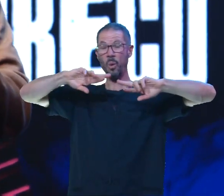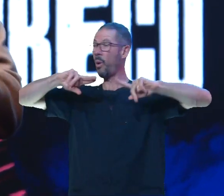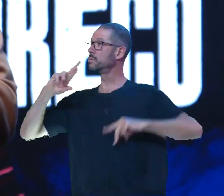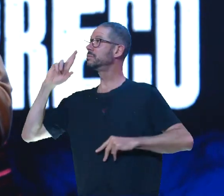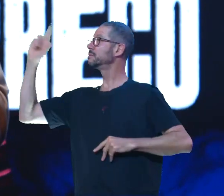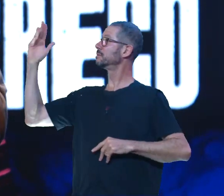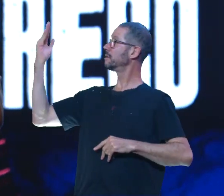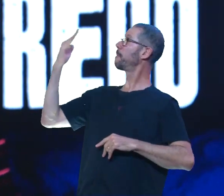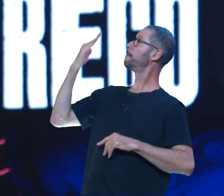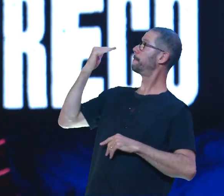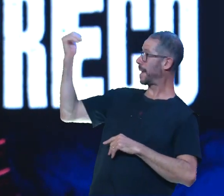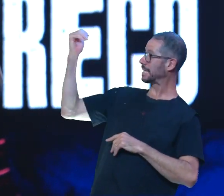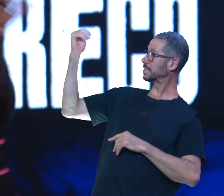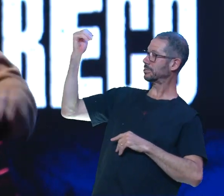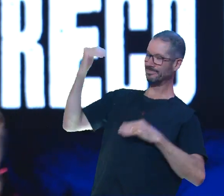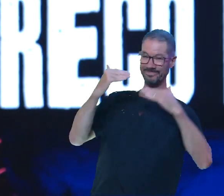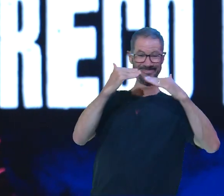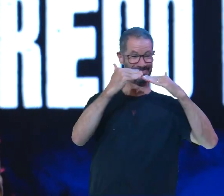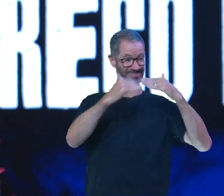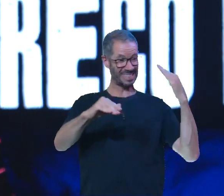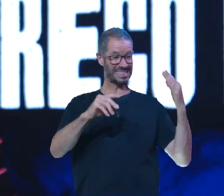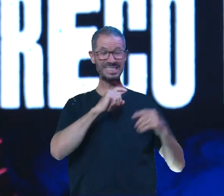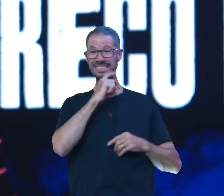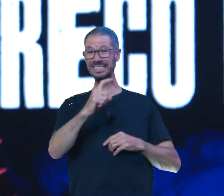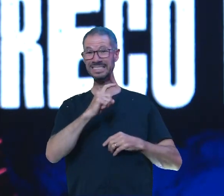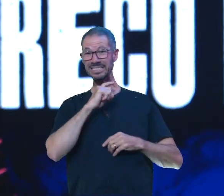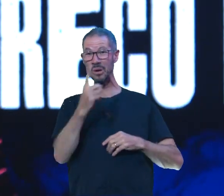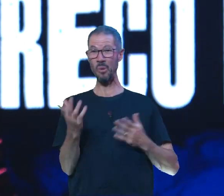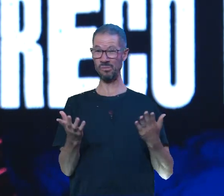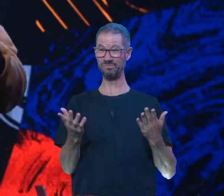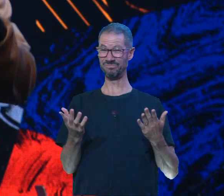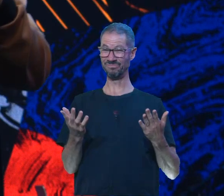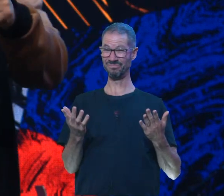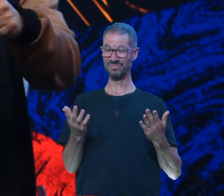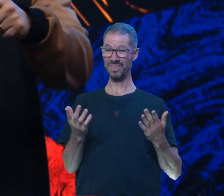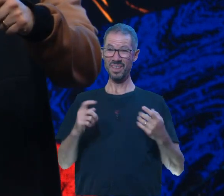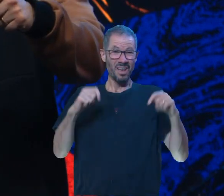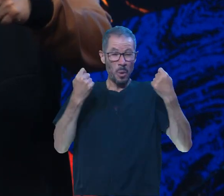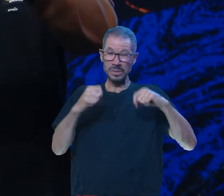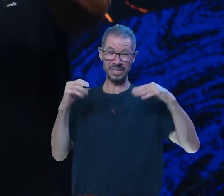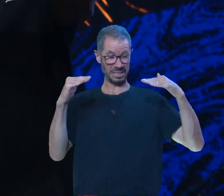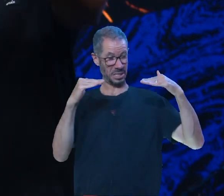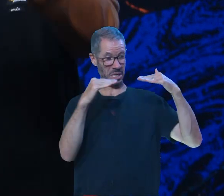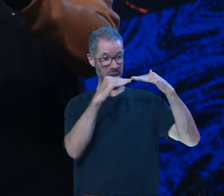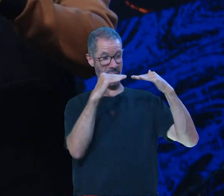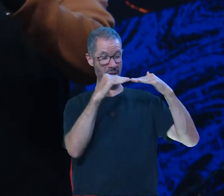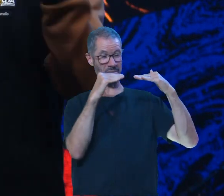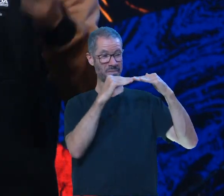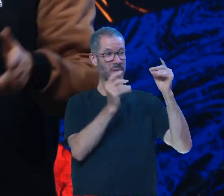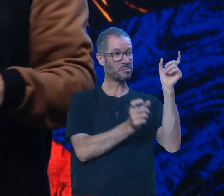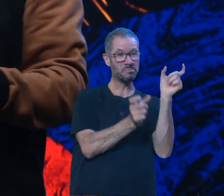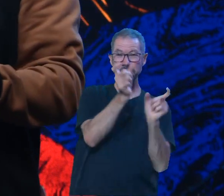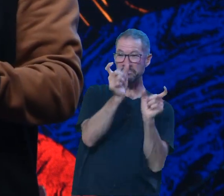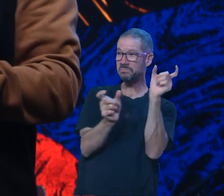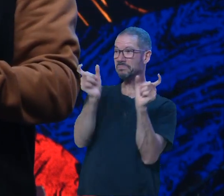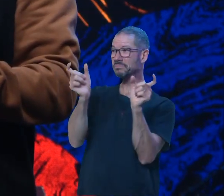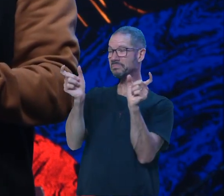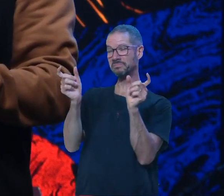nos pede para fazer que não faz sentido nenhum. E não necessariamente tem a ver com o próximo ou com as